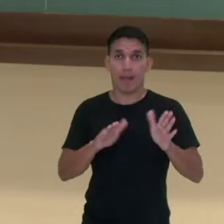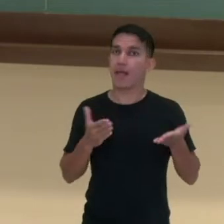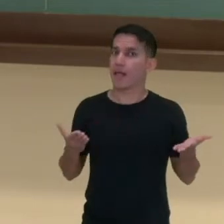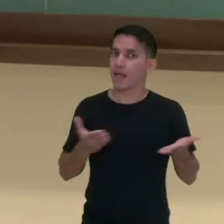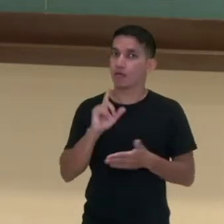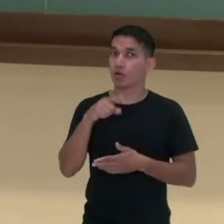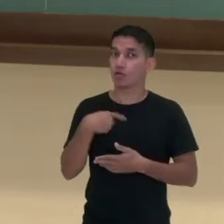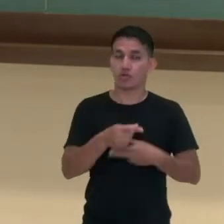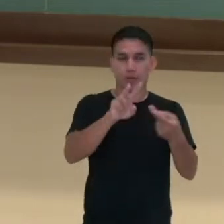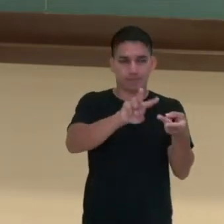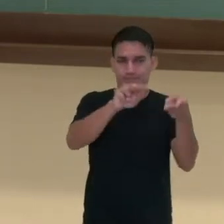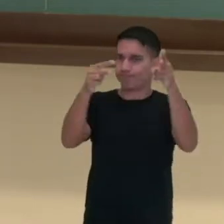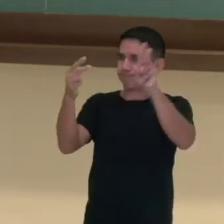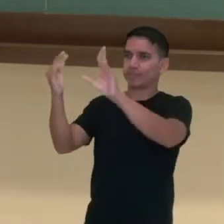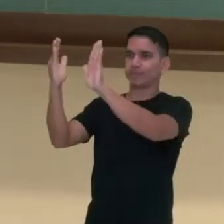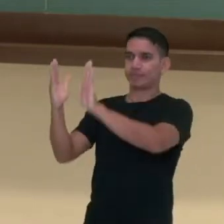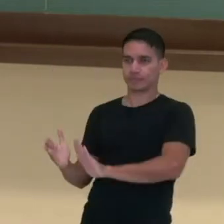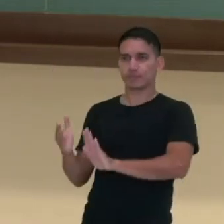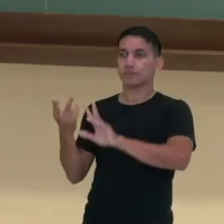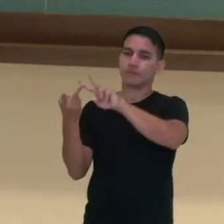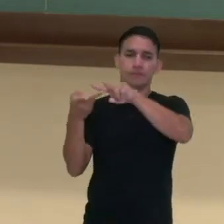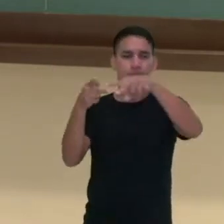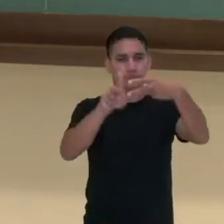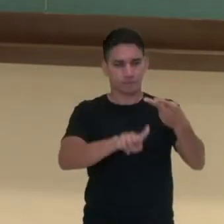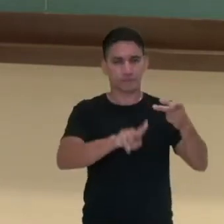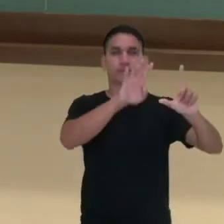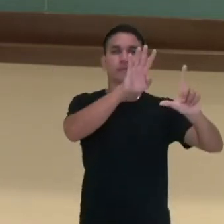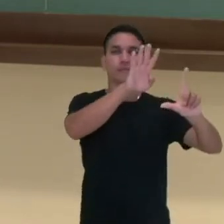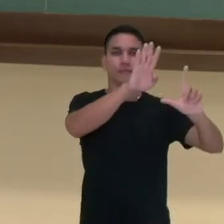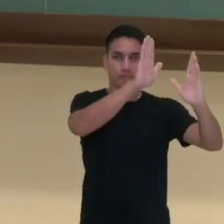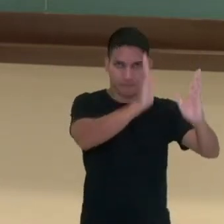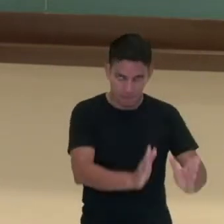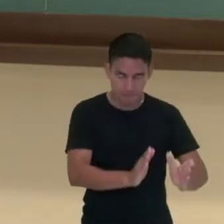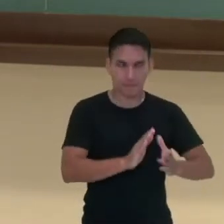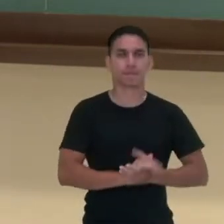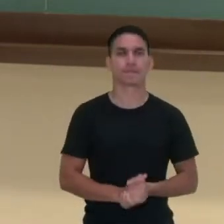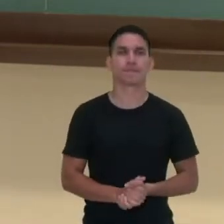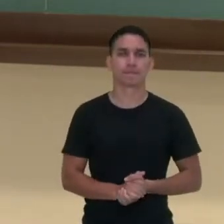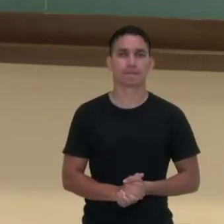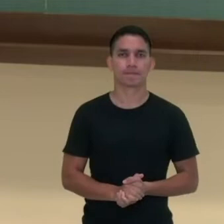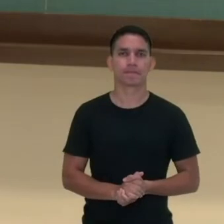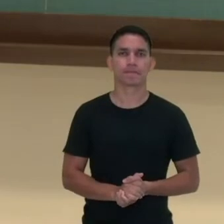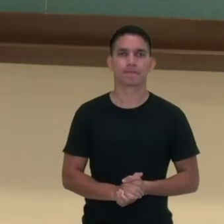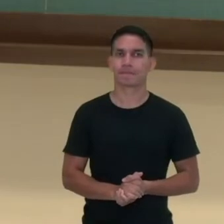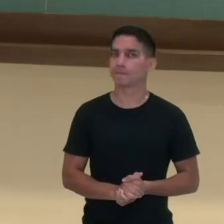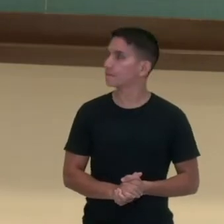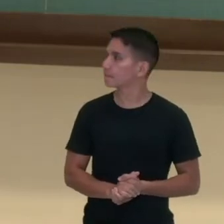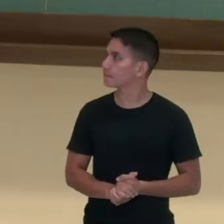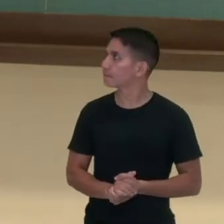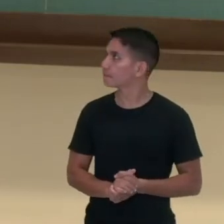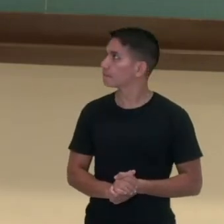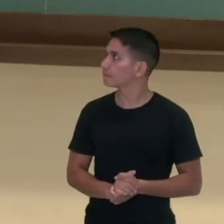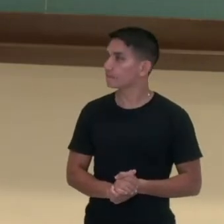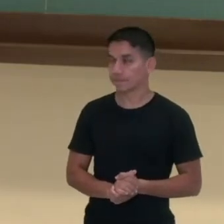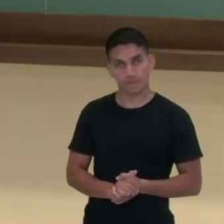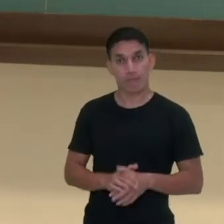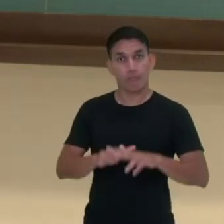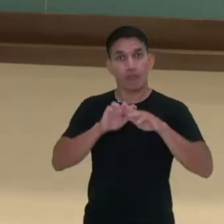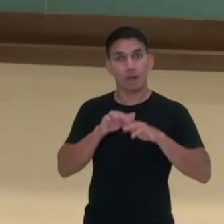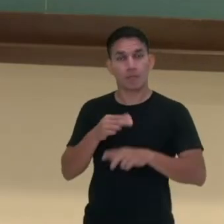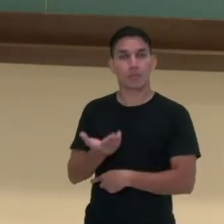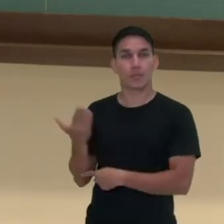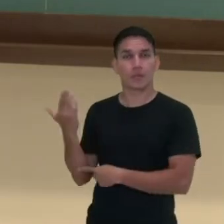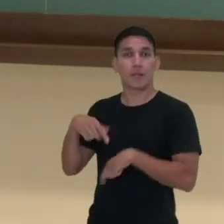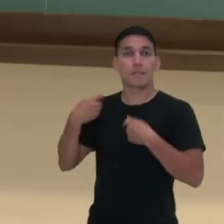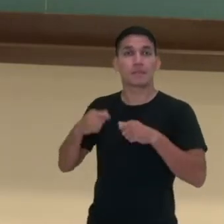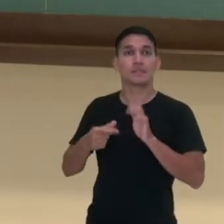vamos representar todas essas informações aqui, pessoal, em matriz, ok? Então, vamos lá. Para isso, pessoal,